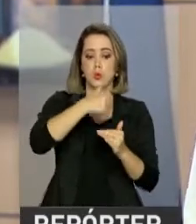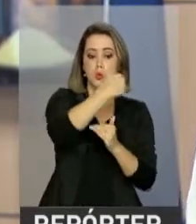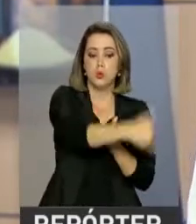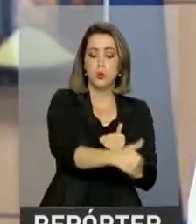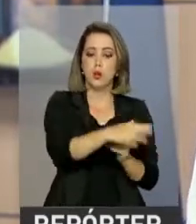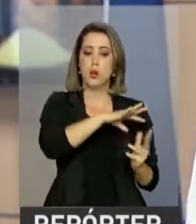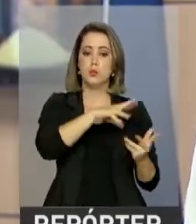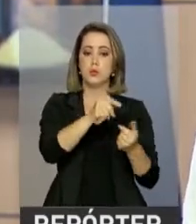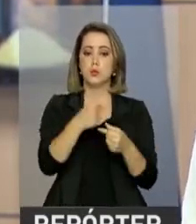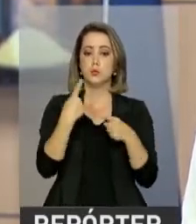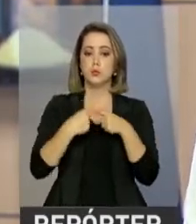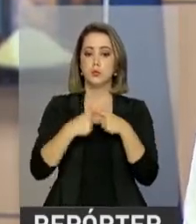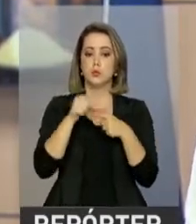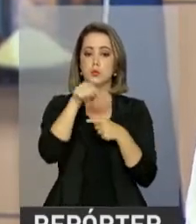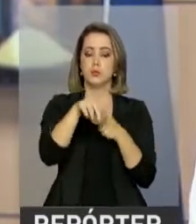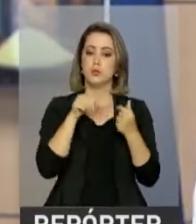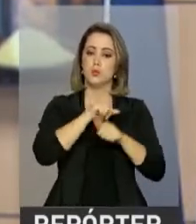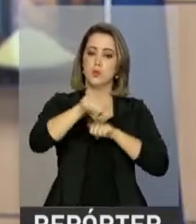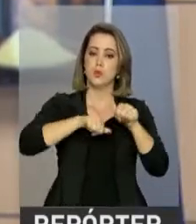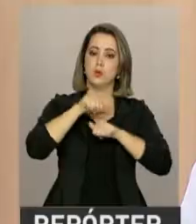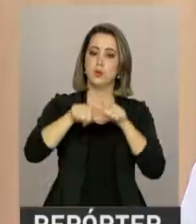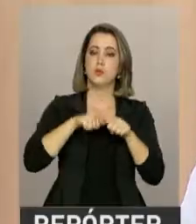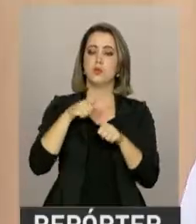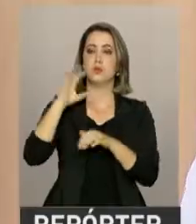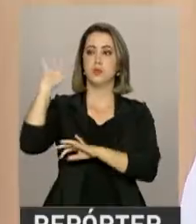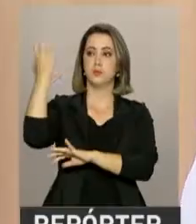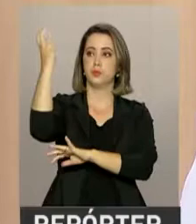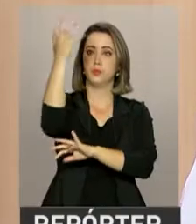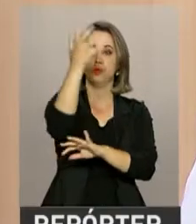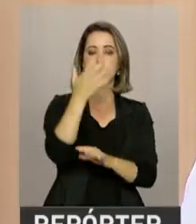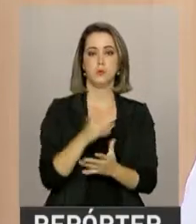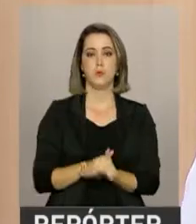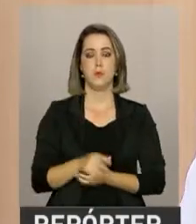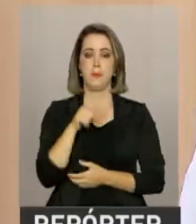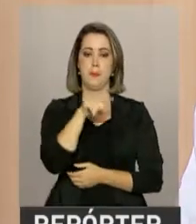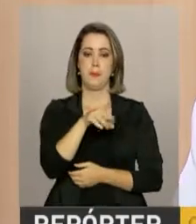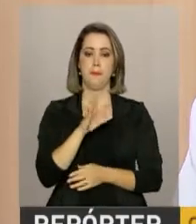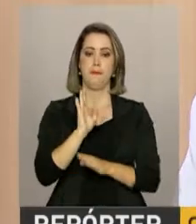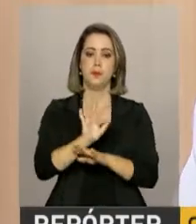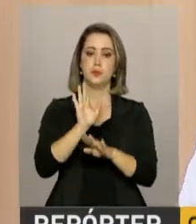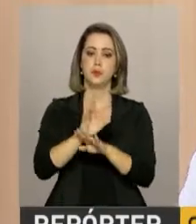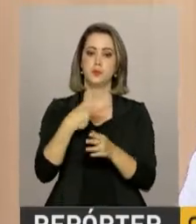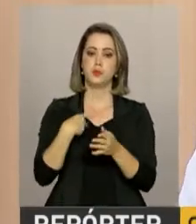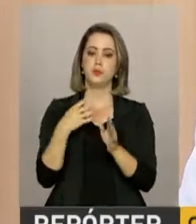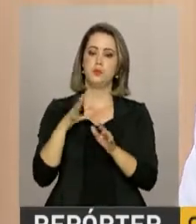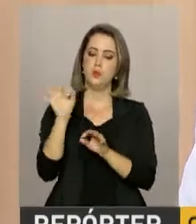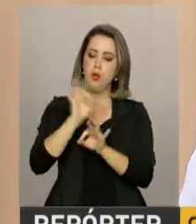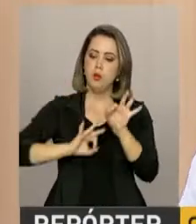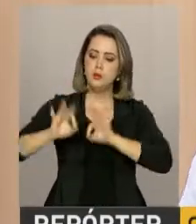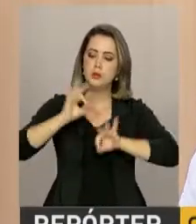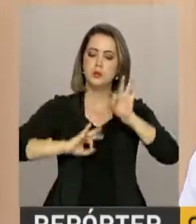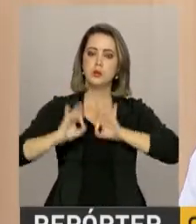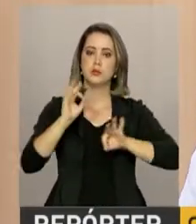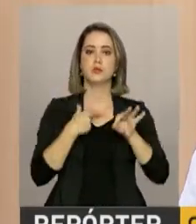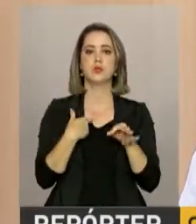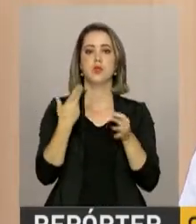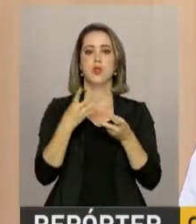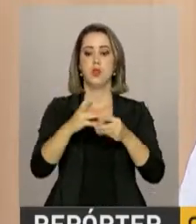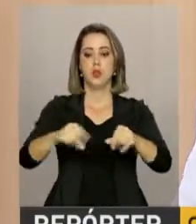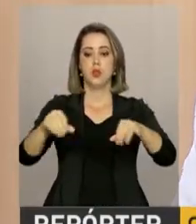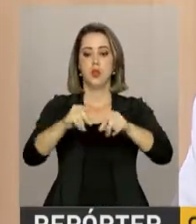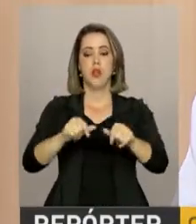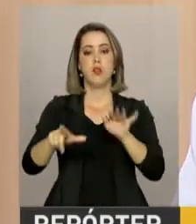um impacto sobre alterações climáticas o projeto de cooperação técnica vai complementar o programa terra legal